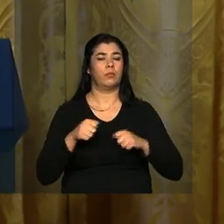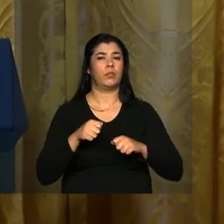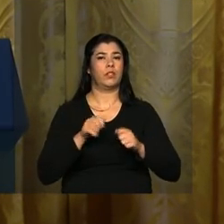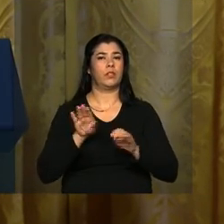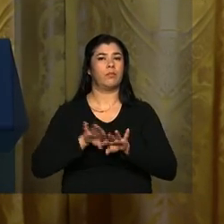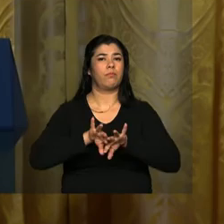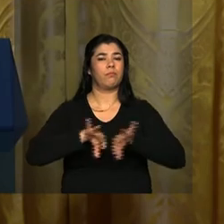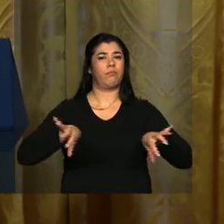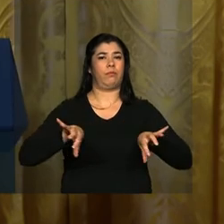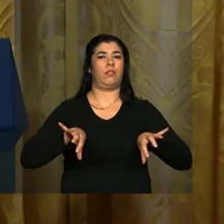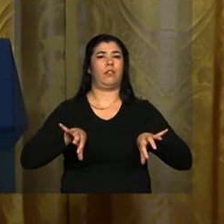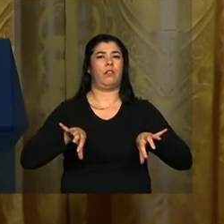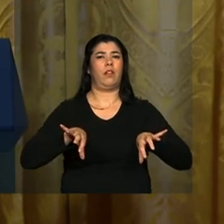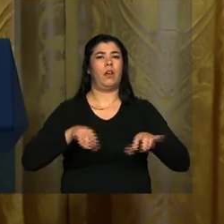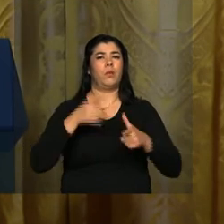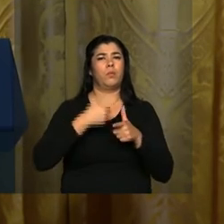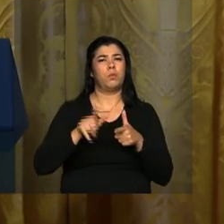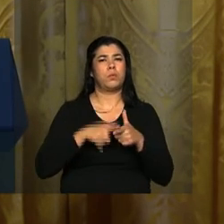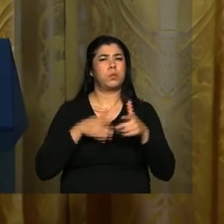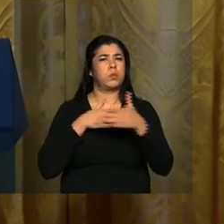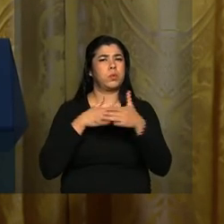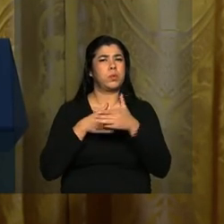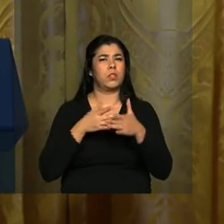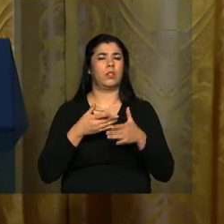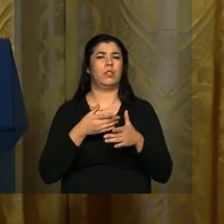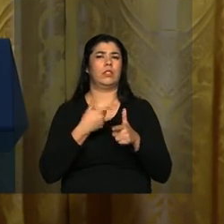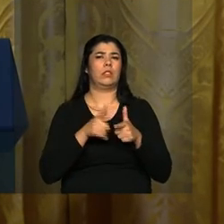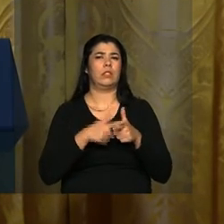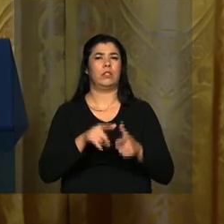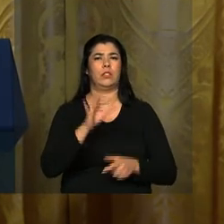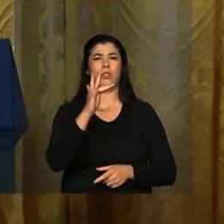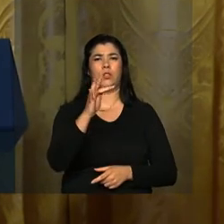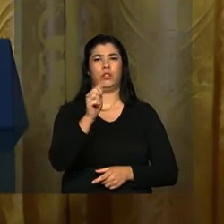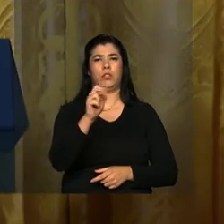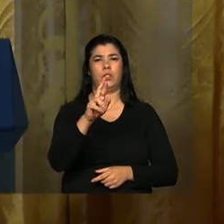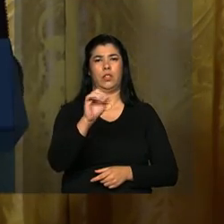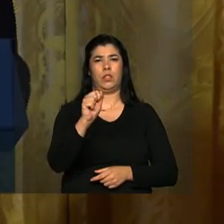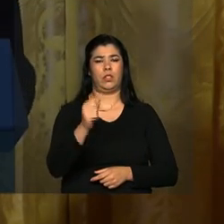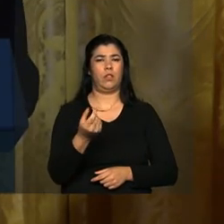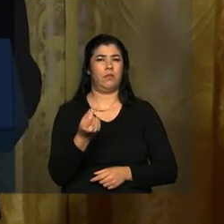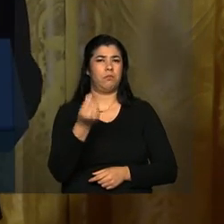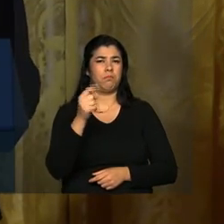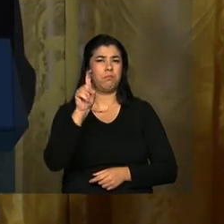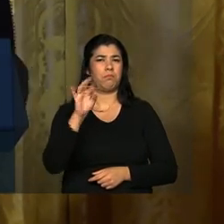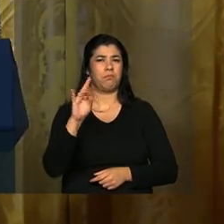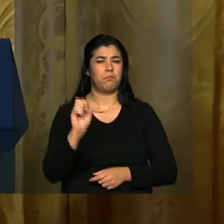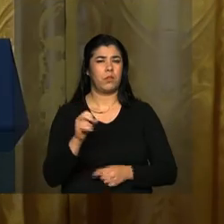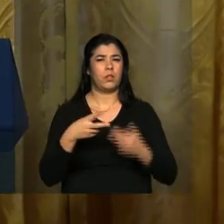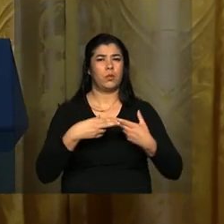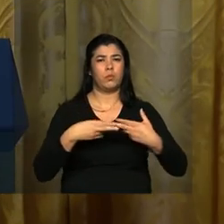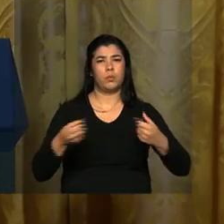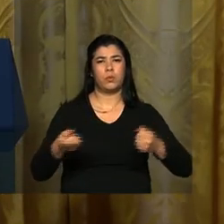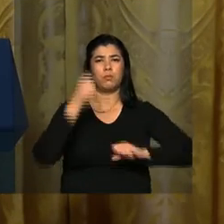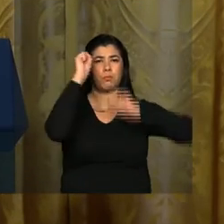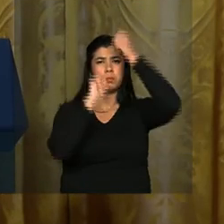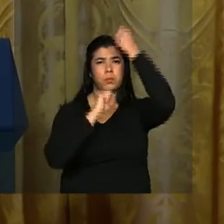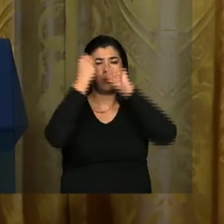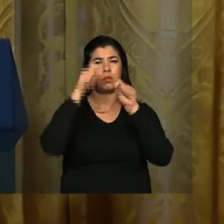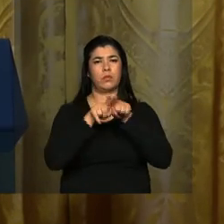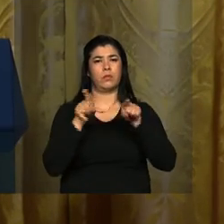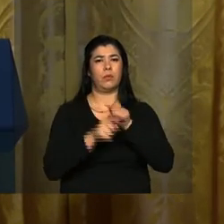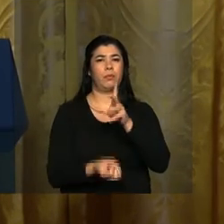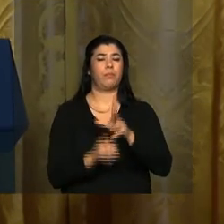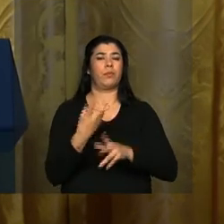principalmente os obstáculos não tarifários existentes para bens industriais e agrícolas